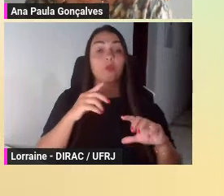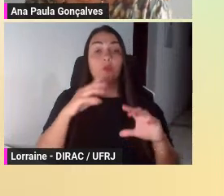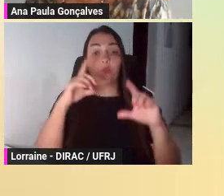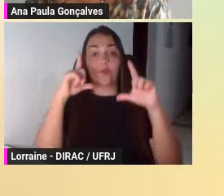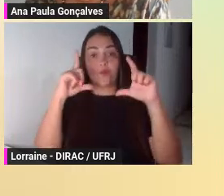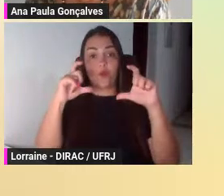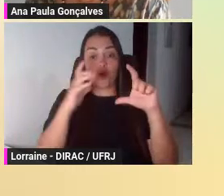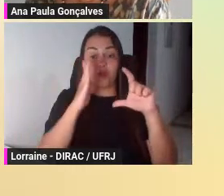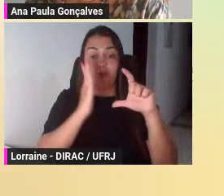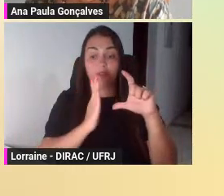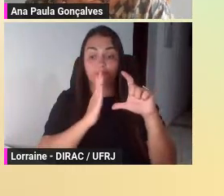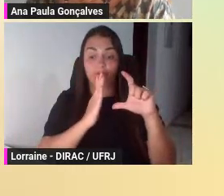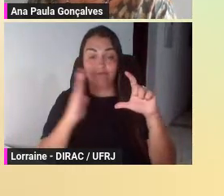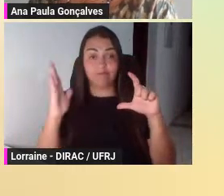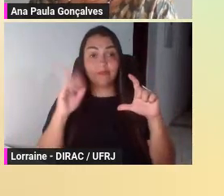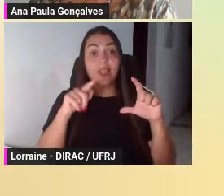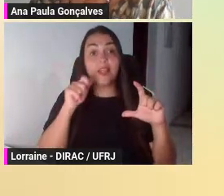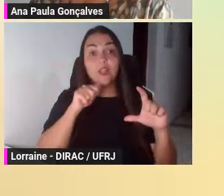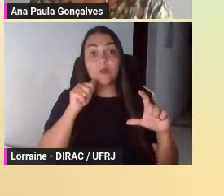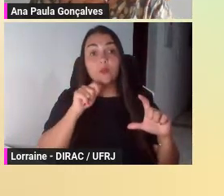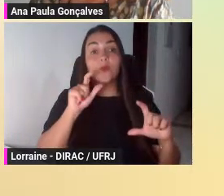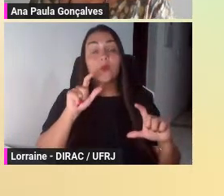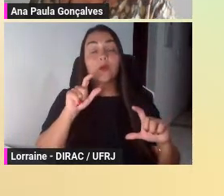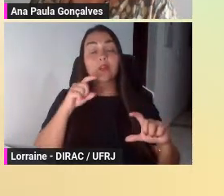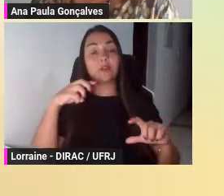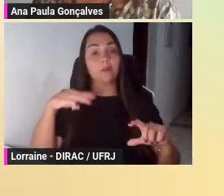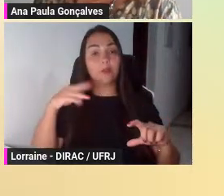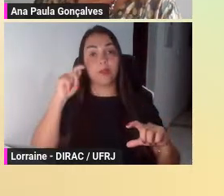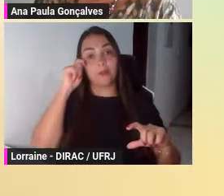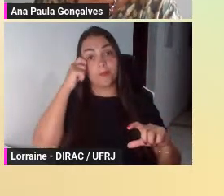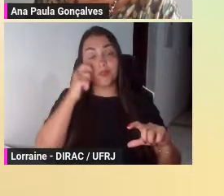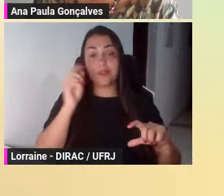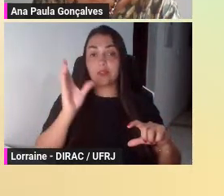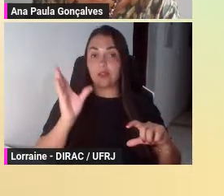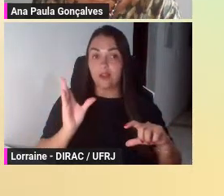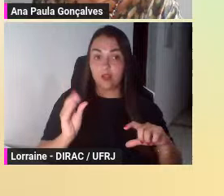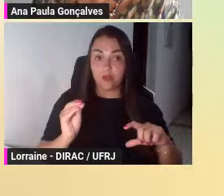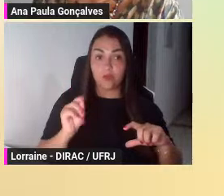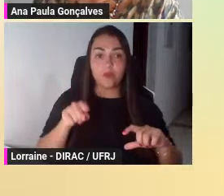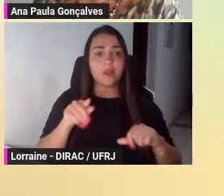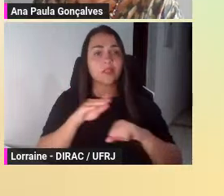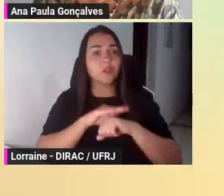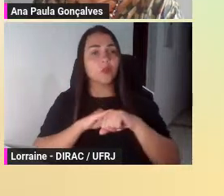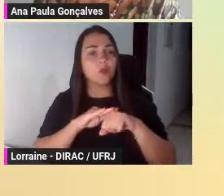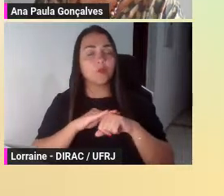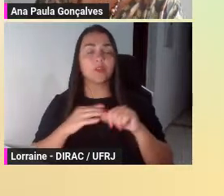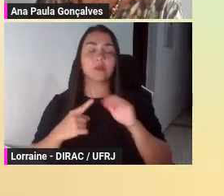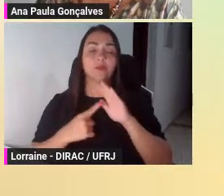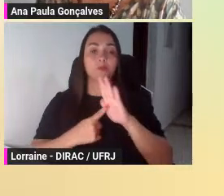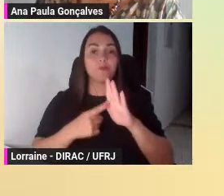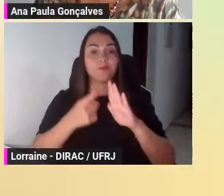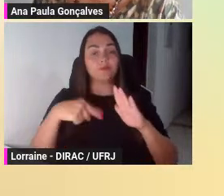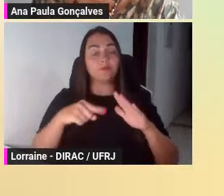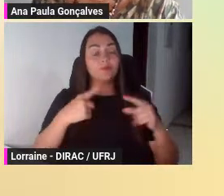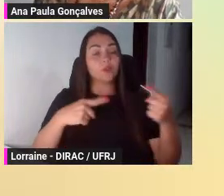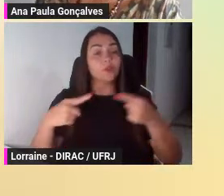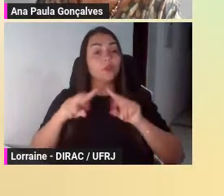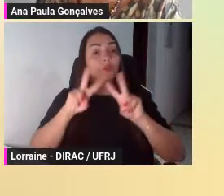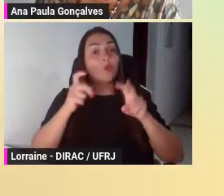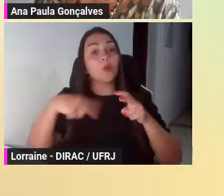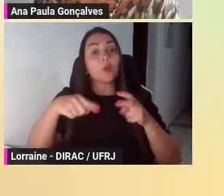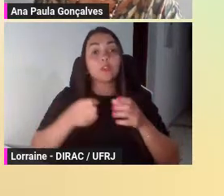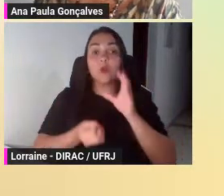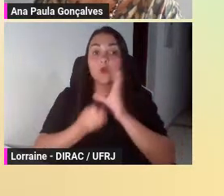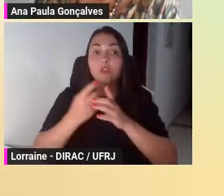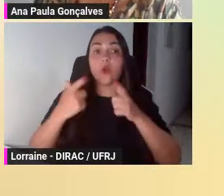direita são mulheres pretas matemáticas africanas. E essa conversa traz para a gente uma discussão sobre a nossa origem, de onde a